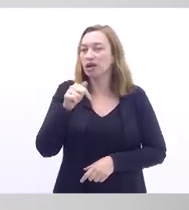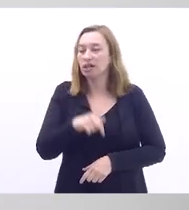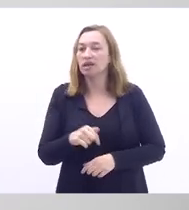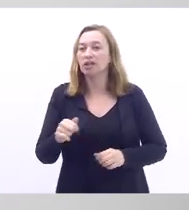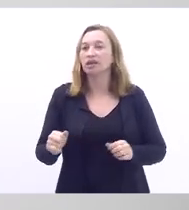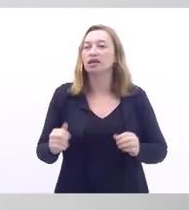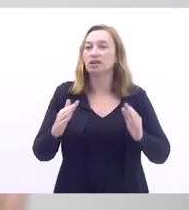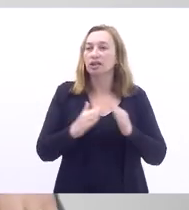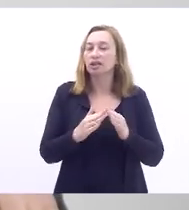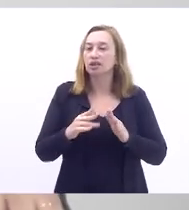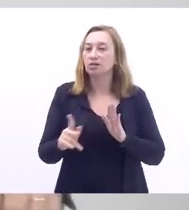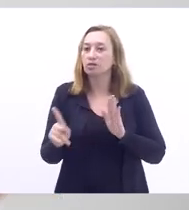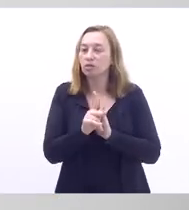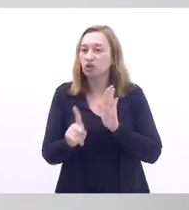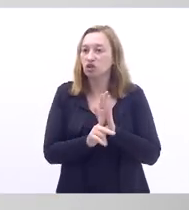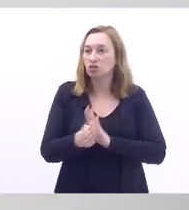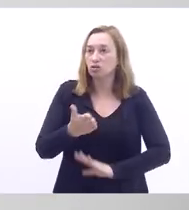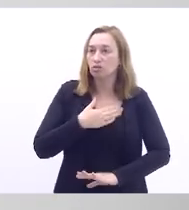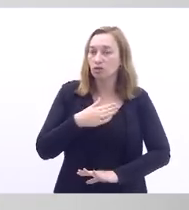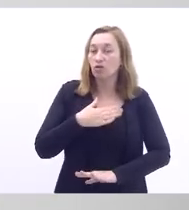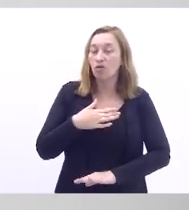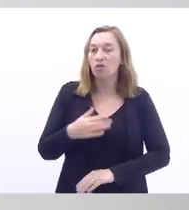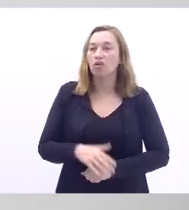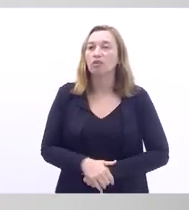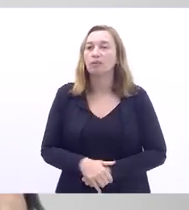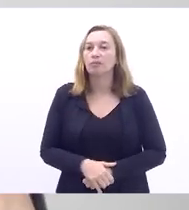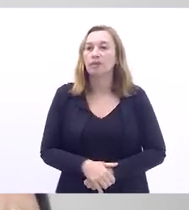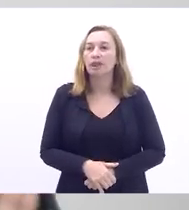na casa projeto da minha autoria prevendo